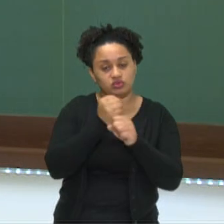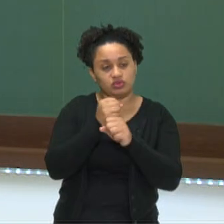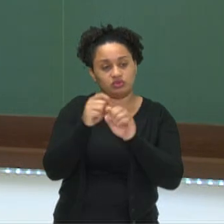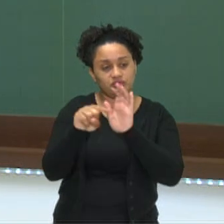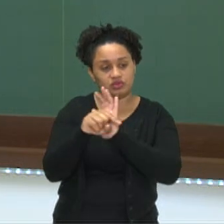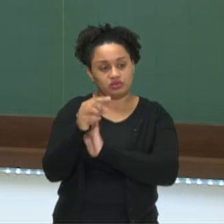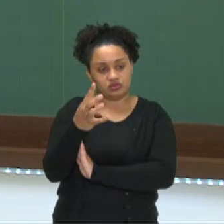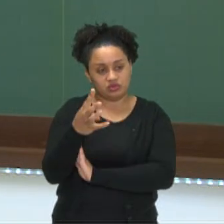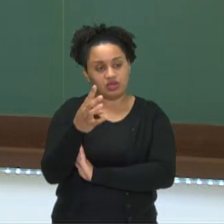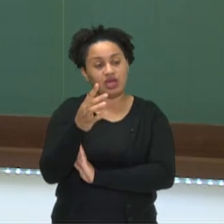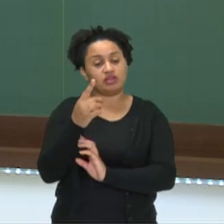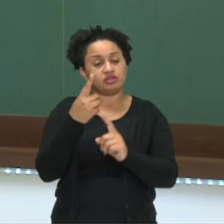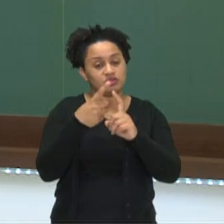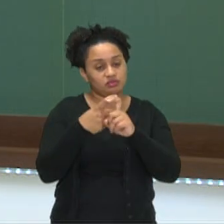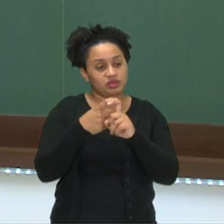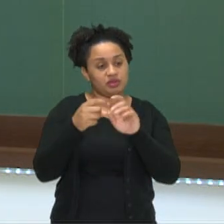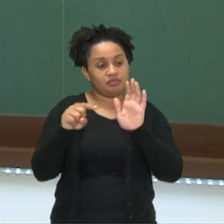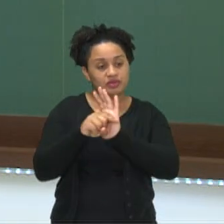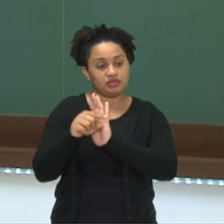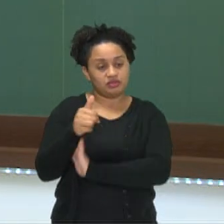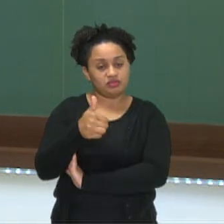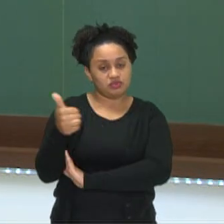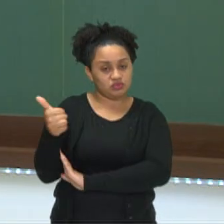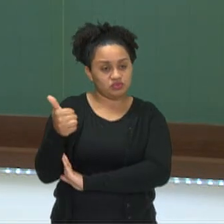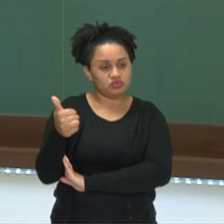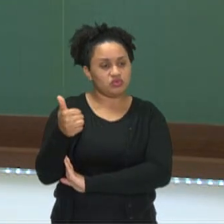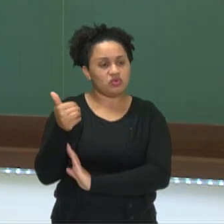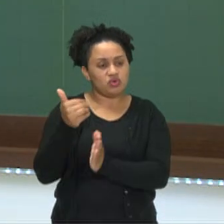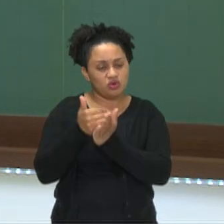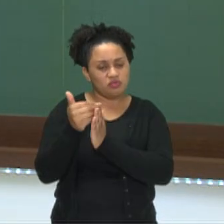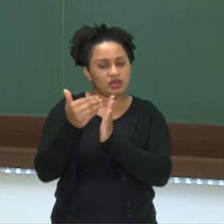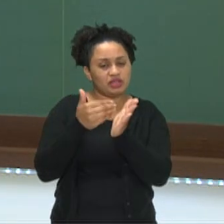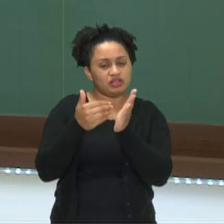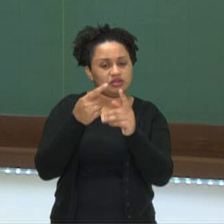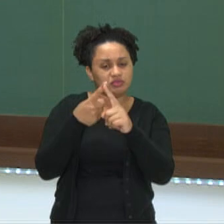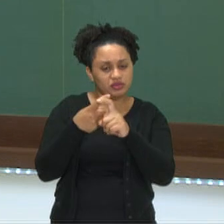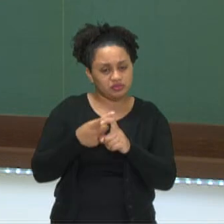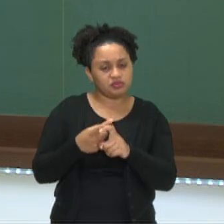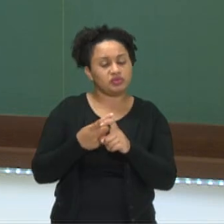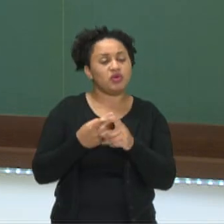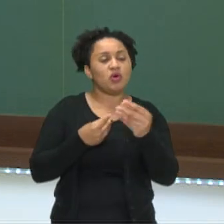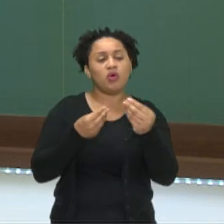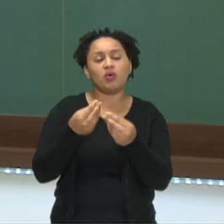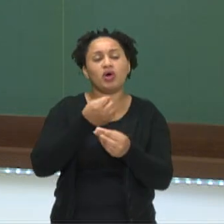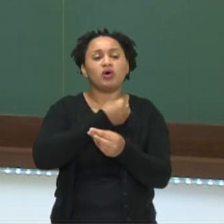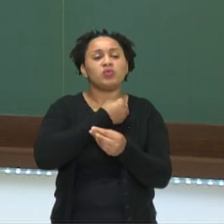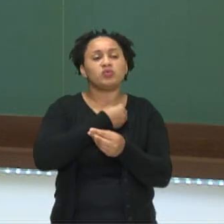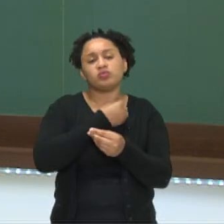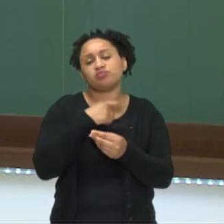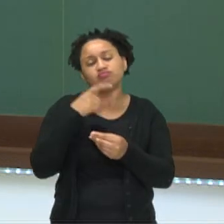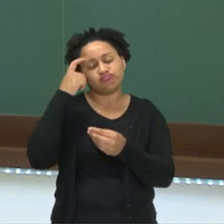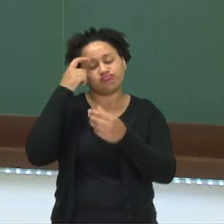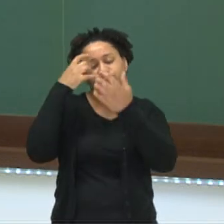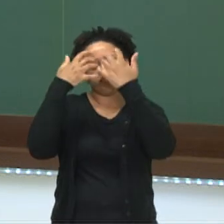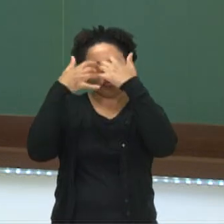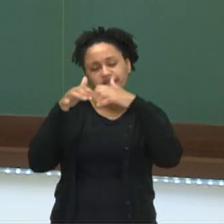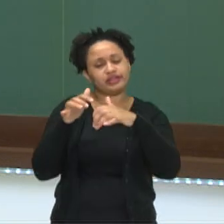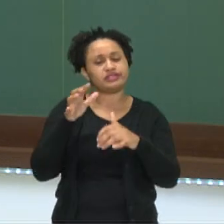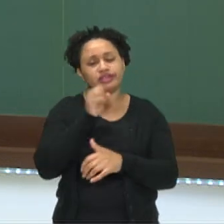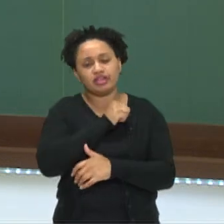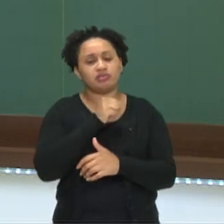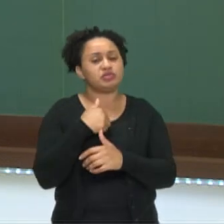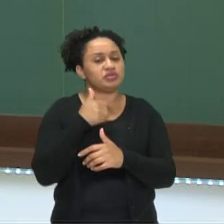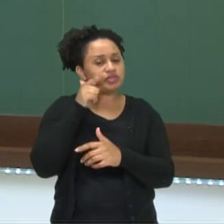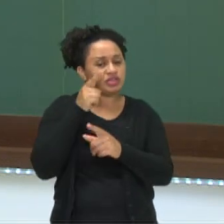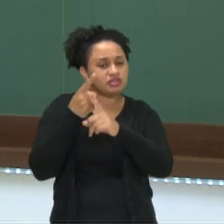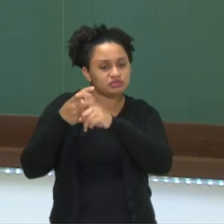que multiplicados dão menos 21. Comece pela multiplicação, né? Quais são 2 números que vêm na tua cabeça que multiplicados dão